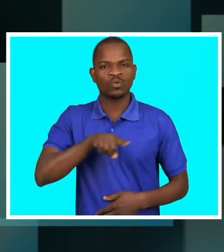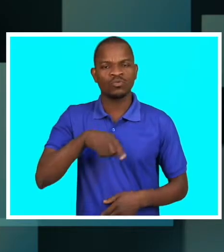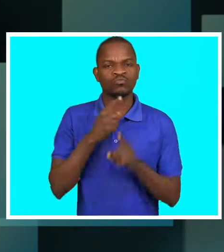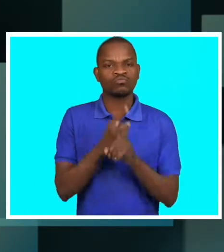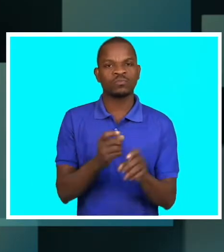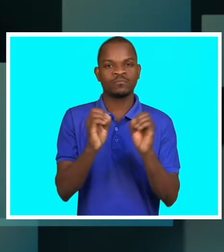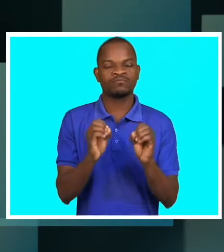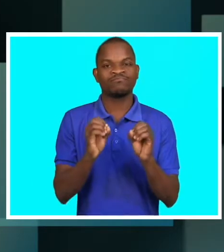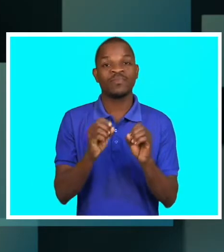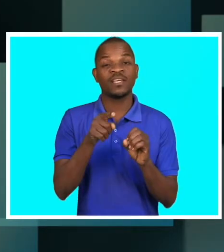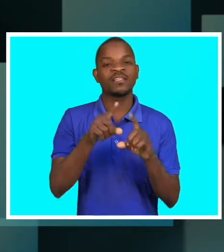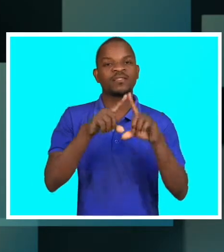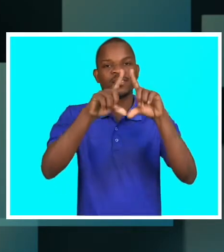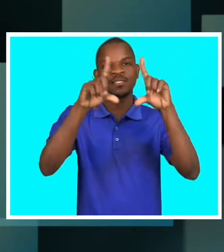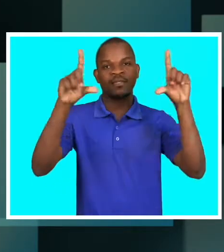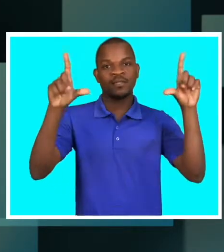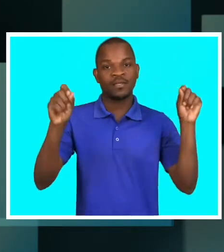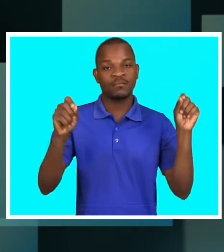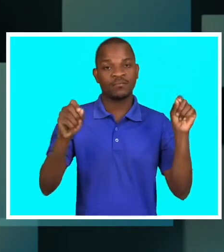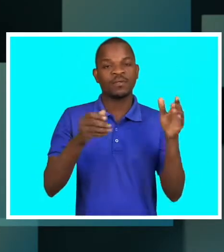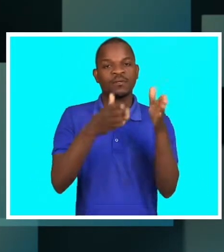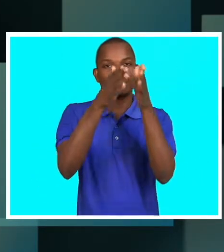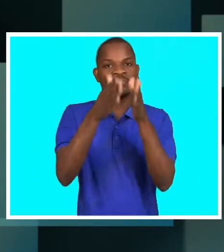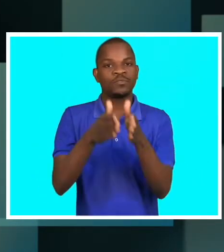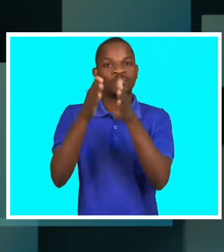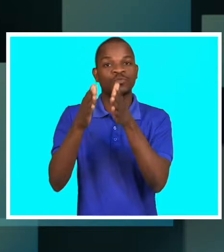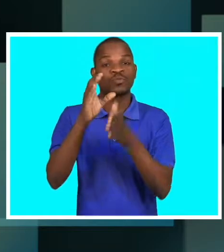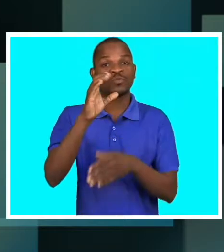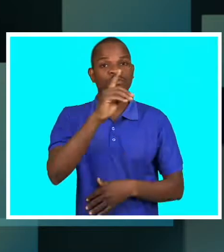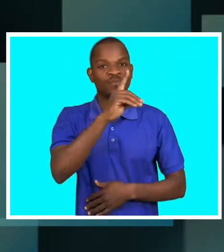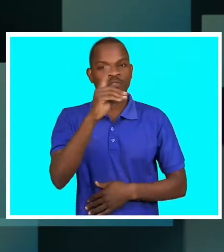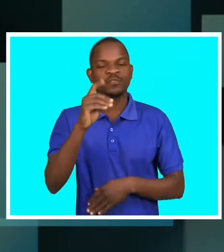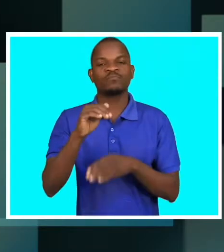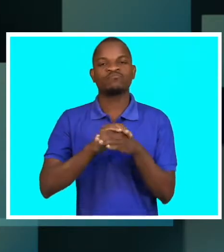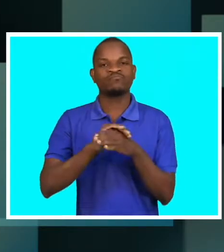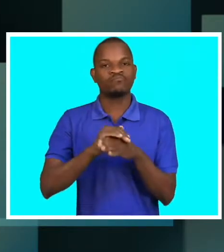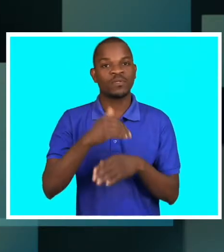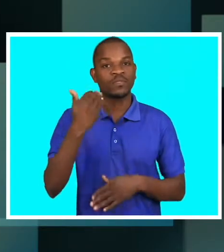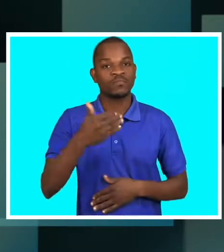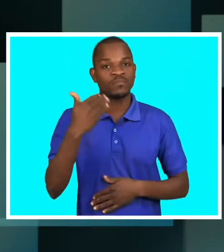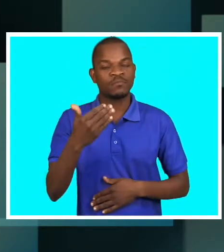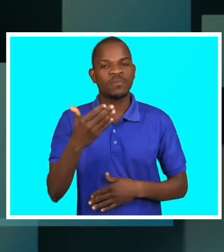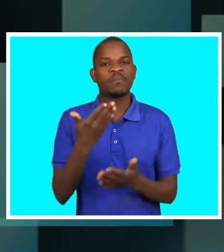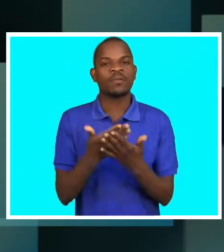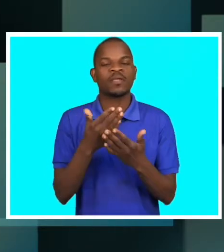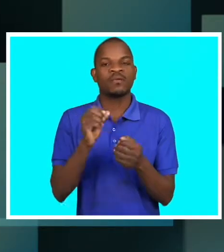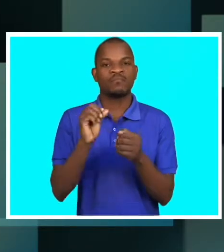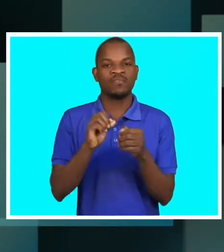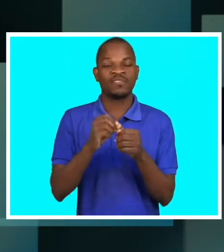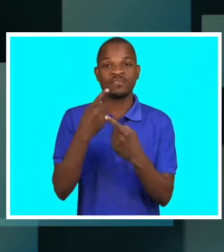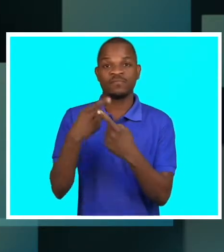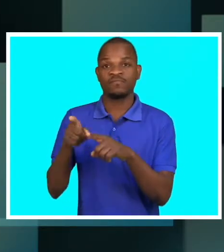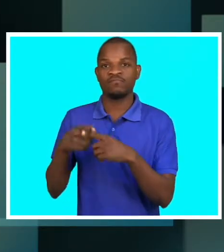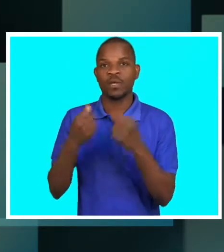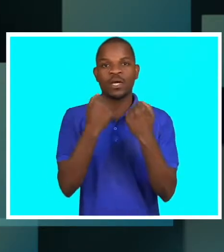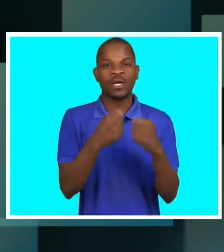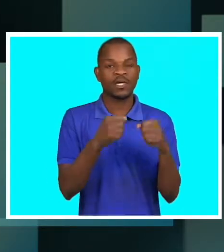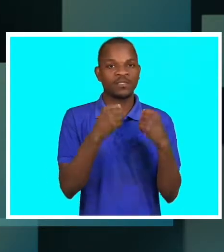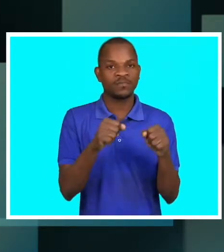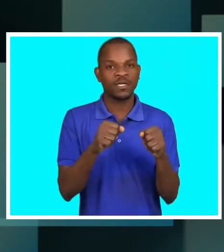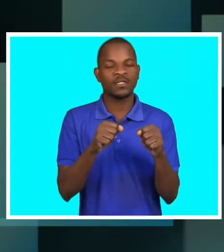Nada para nós sem nós. Este é o lema que pessoas com deficiência têm usado para